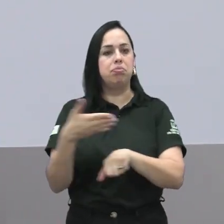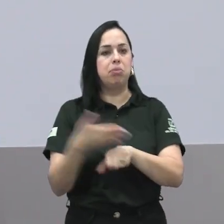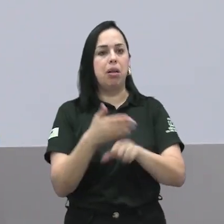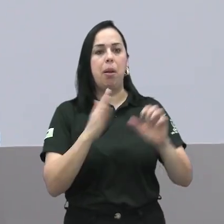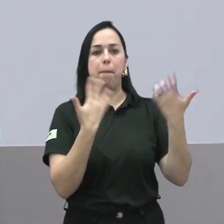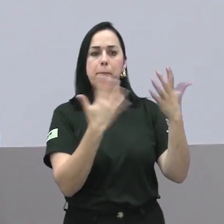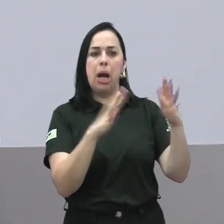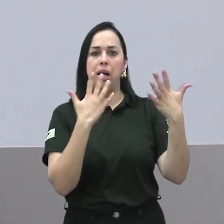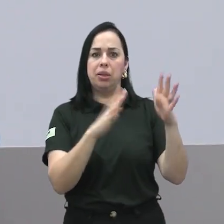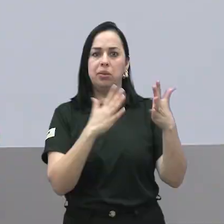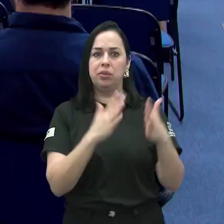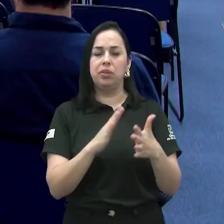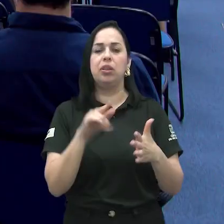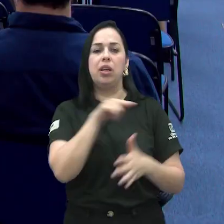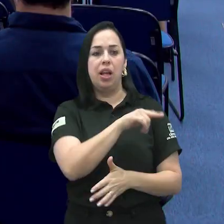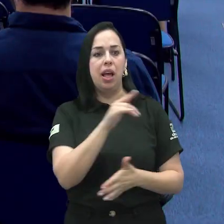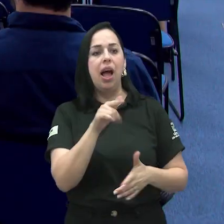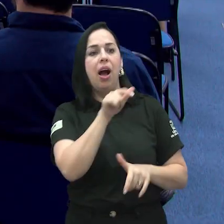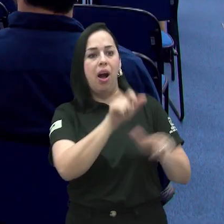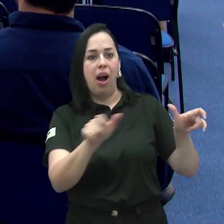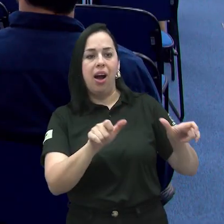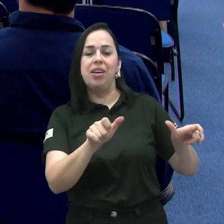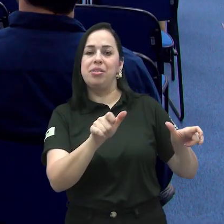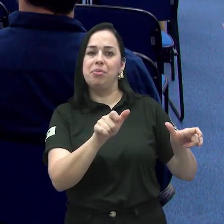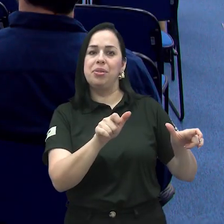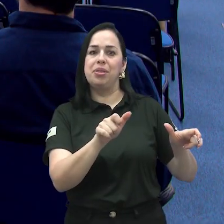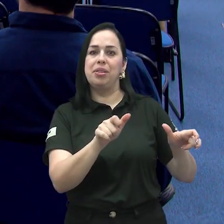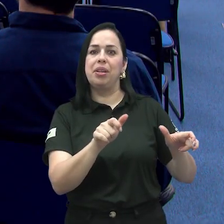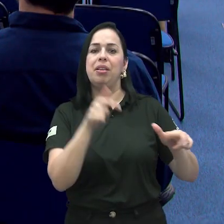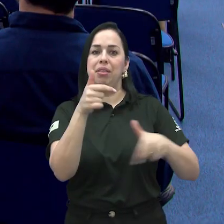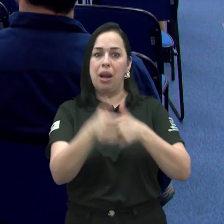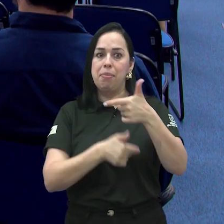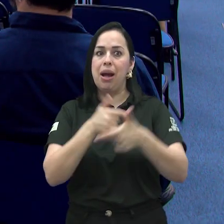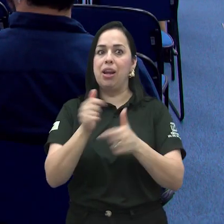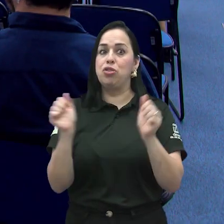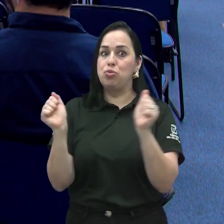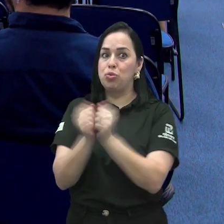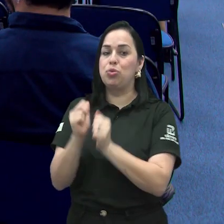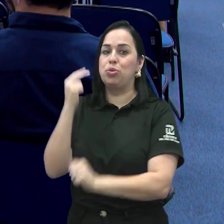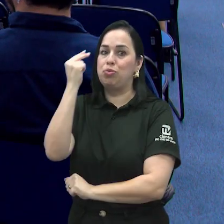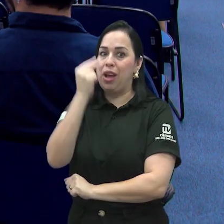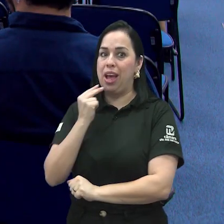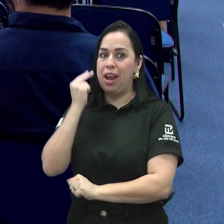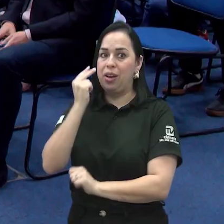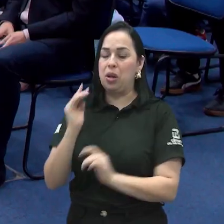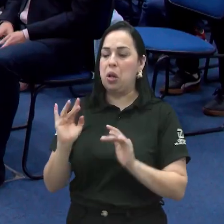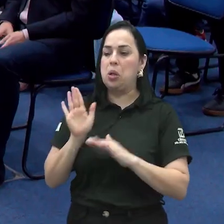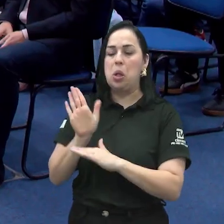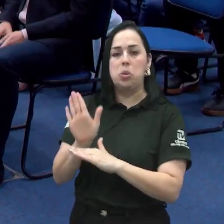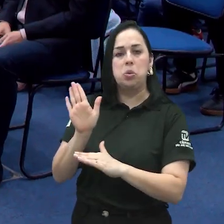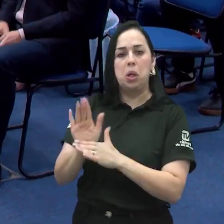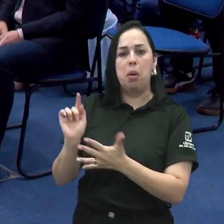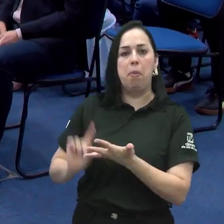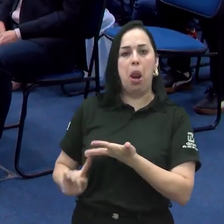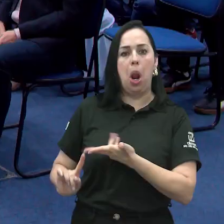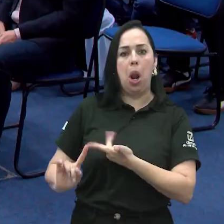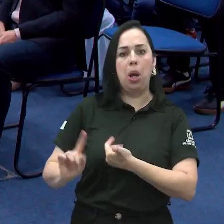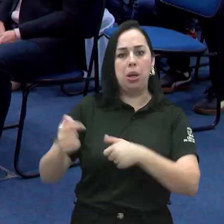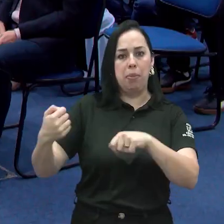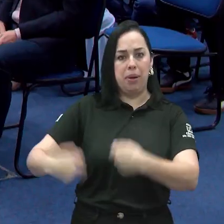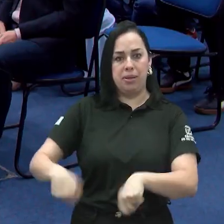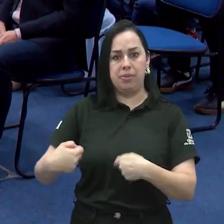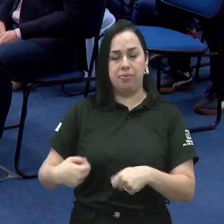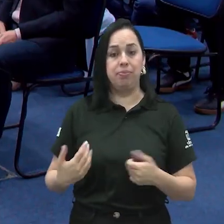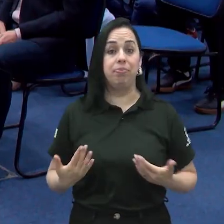de parabenizar o grupo. Muitos dos homenageados, inclusive, atuam nos gabinetes dos parlamentares, ajudando diretamente